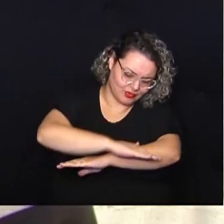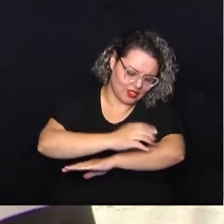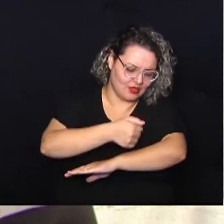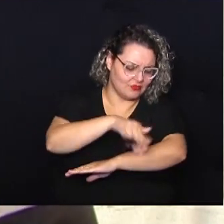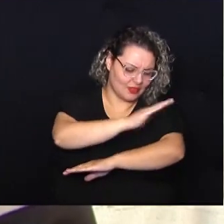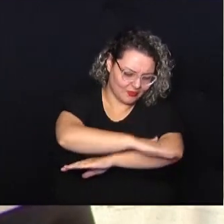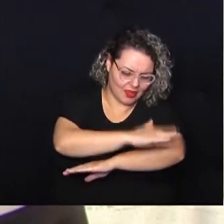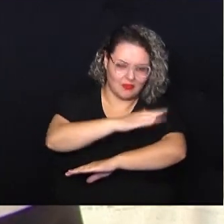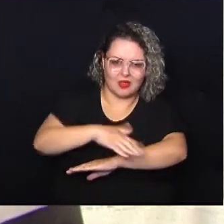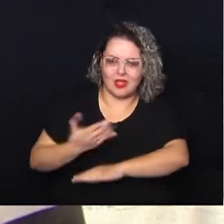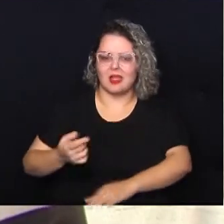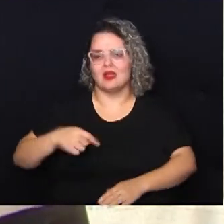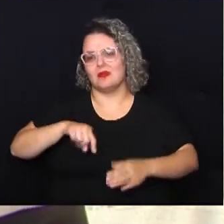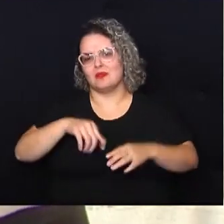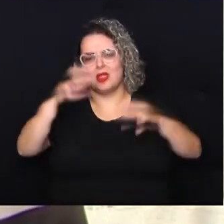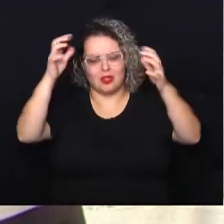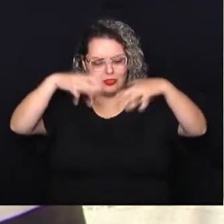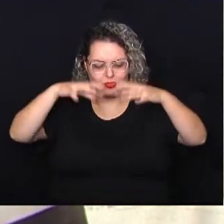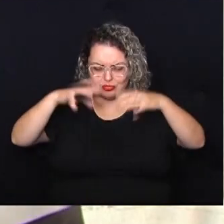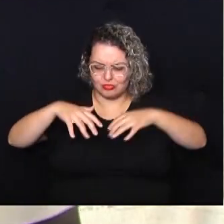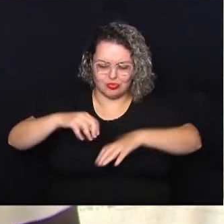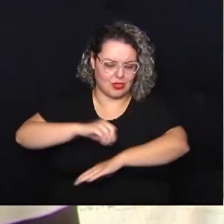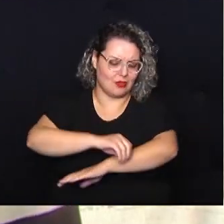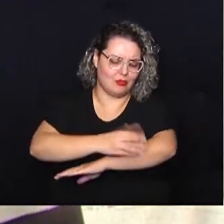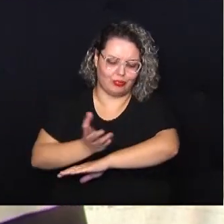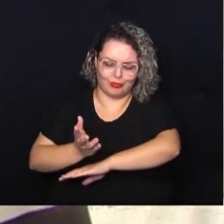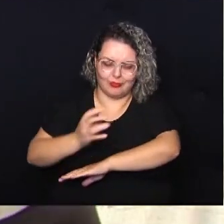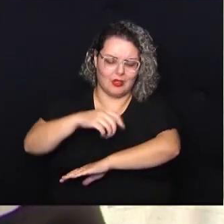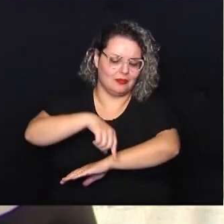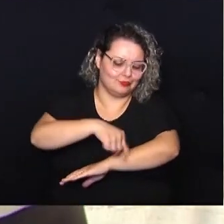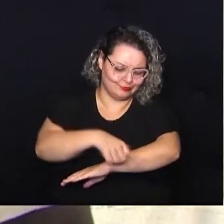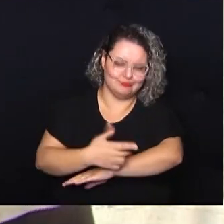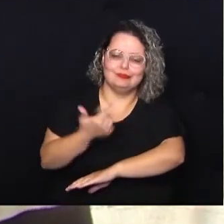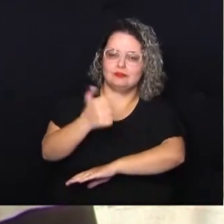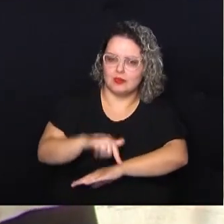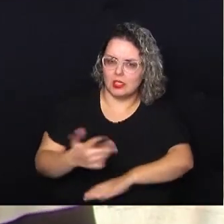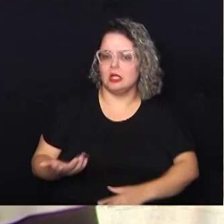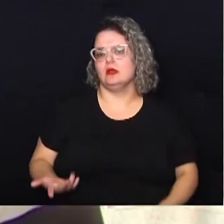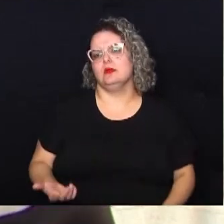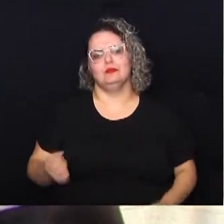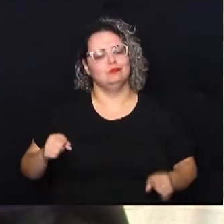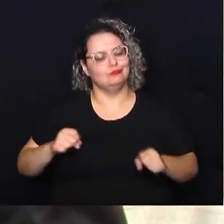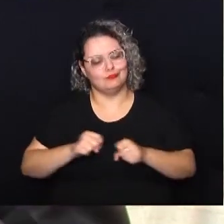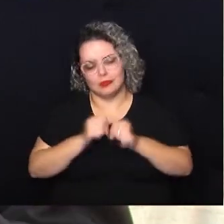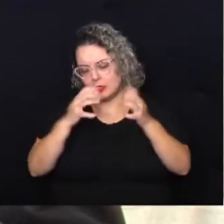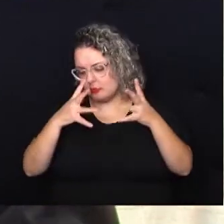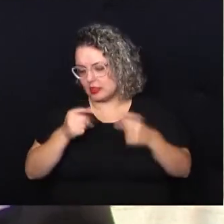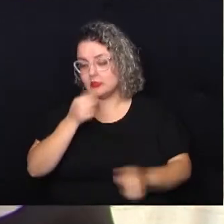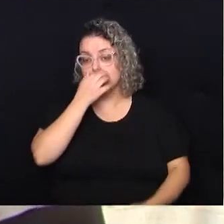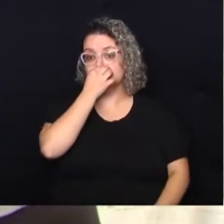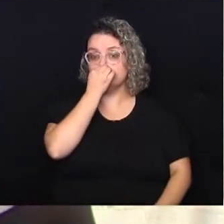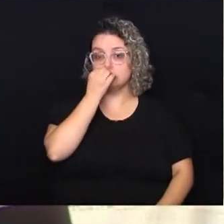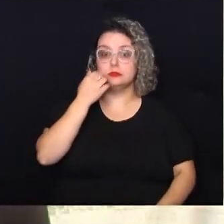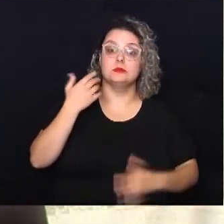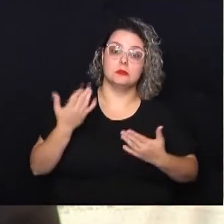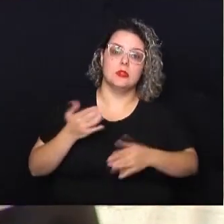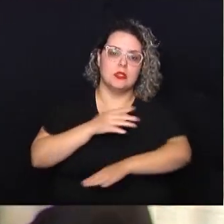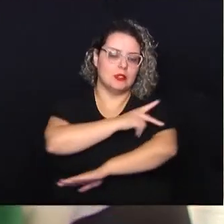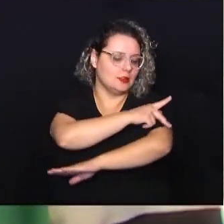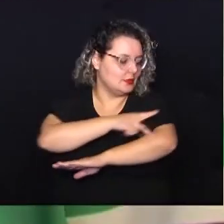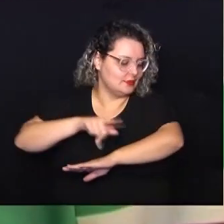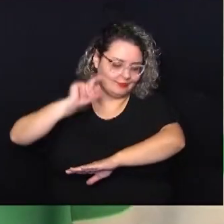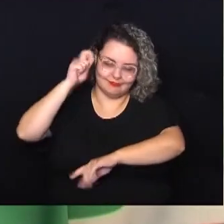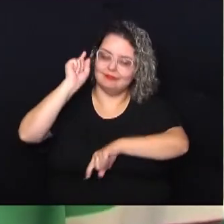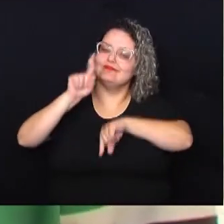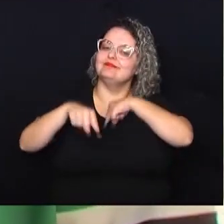remenda, fica buraco, aí abre, fecha, chove e rebenta o buraco de novo. Então, lisinho é